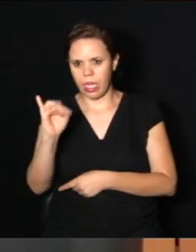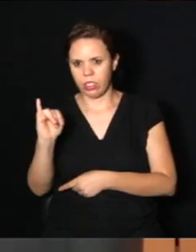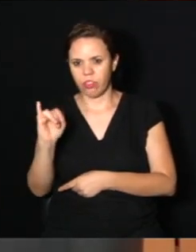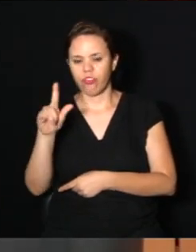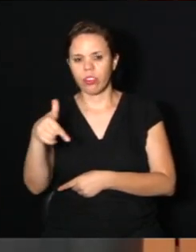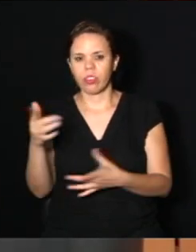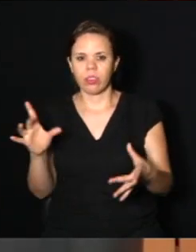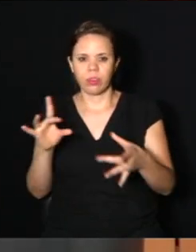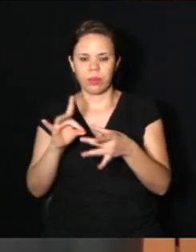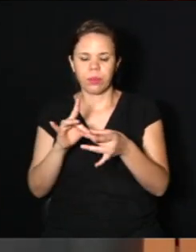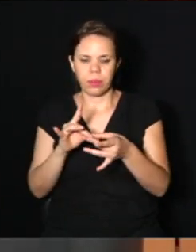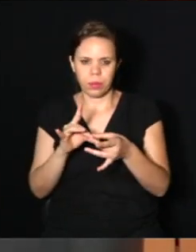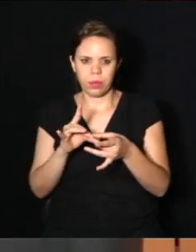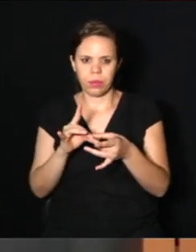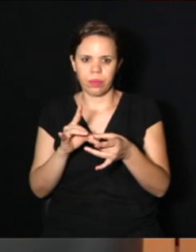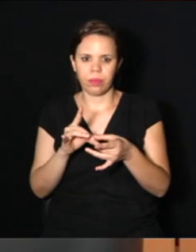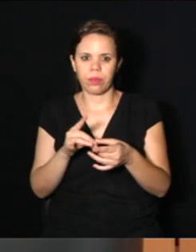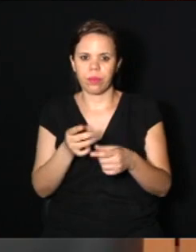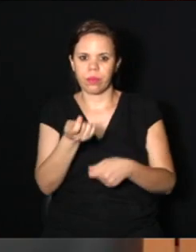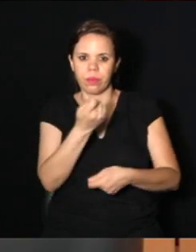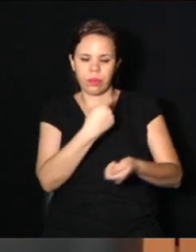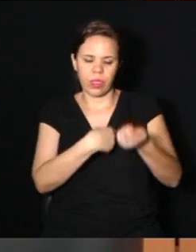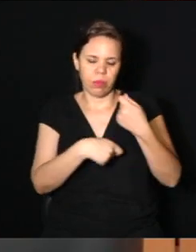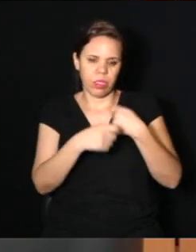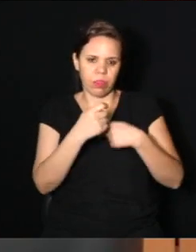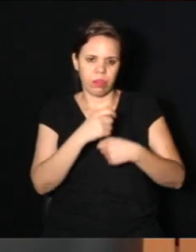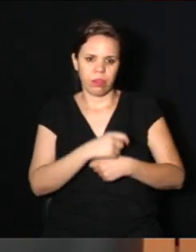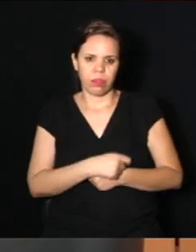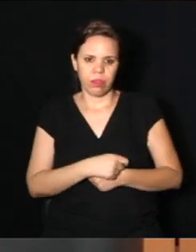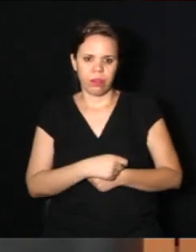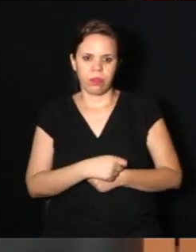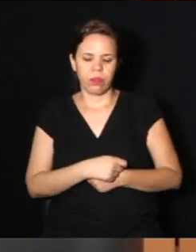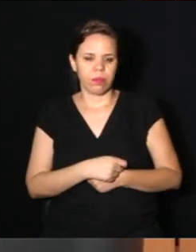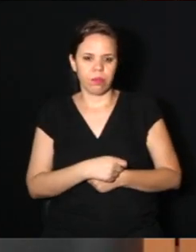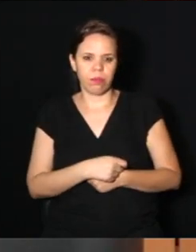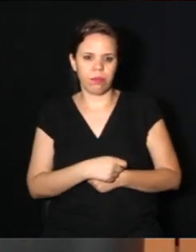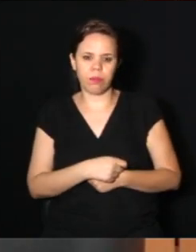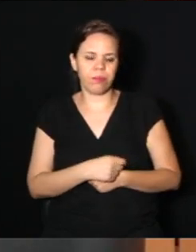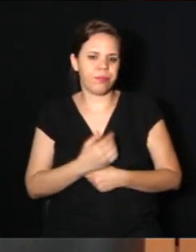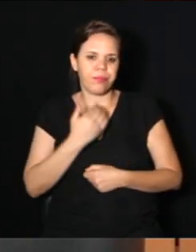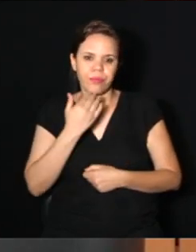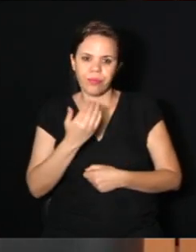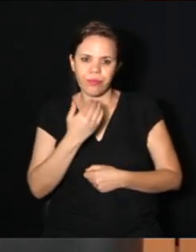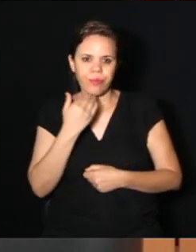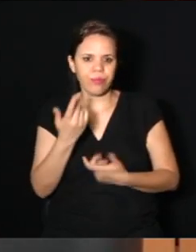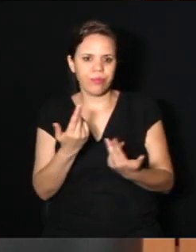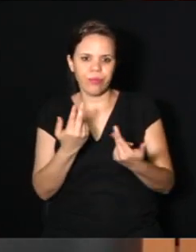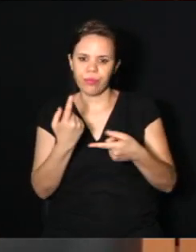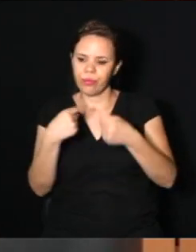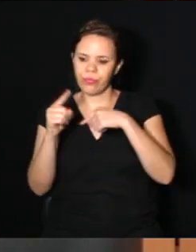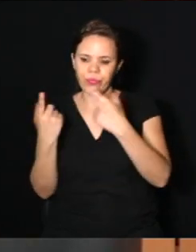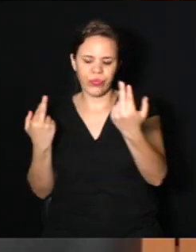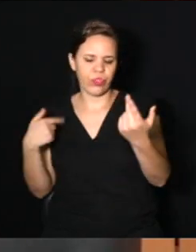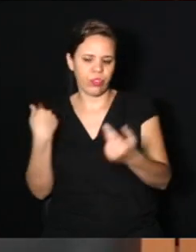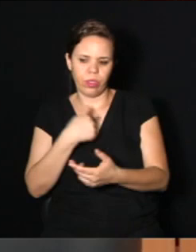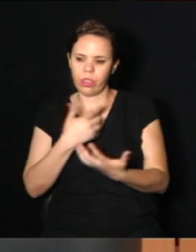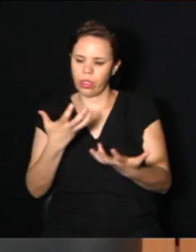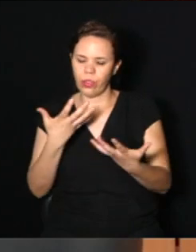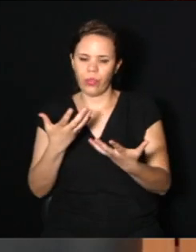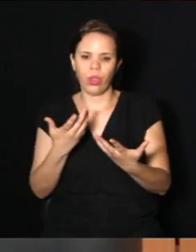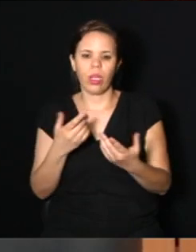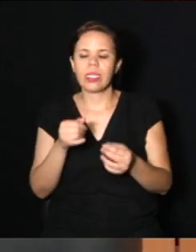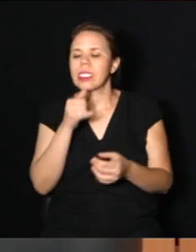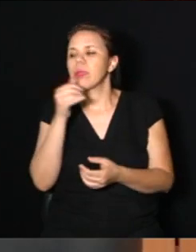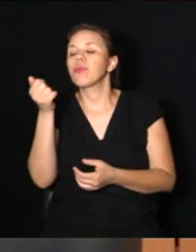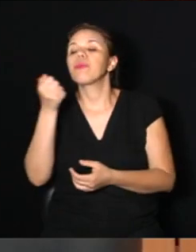entrosamento de gestão, elas não se deram conforme nós gostaríamos que fosse, que é, primeiro se